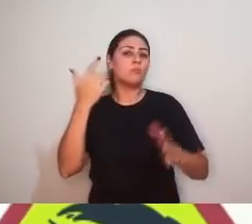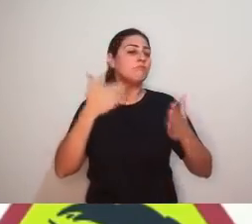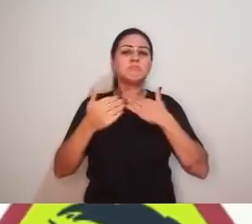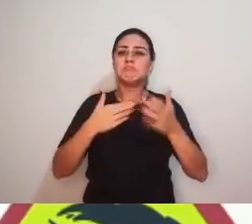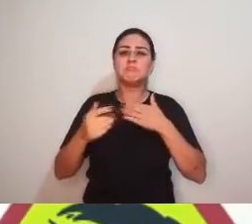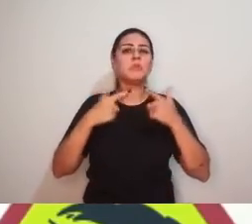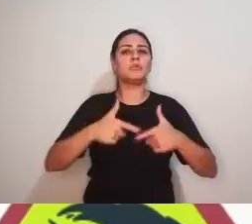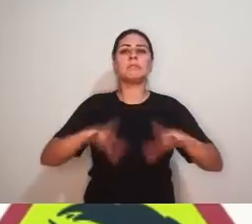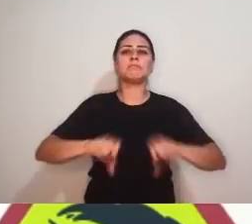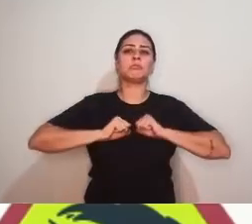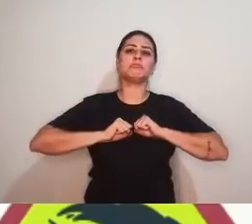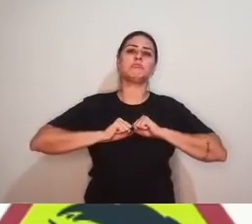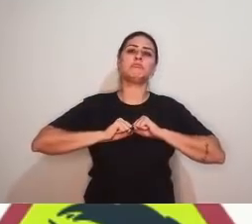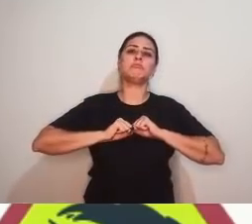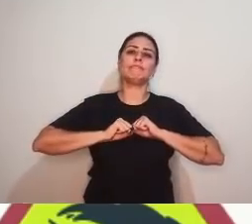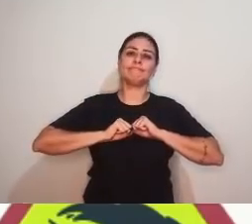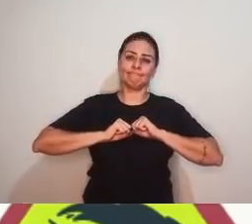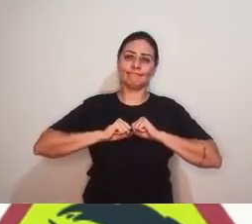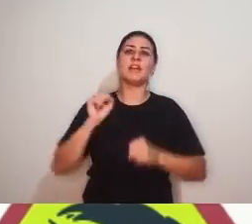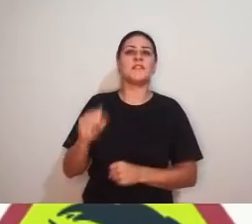ou aos olhos e se infectou.